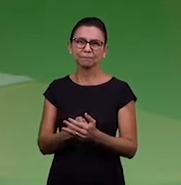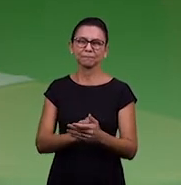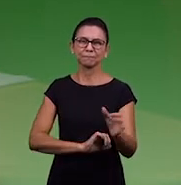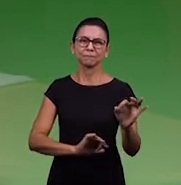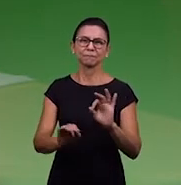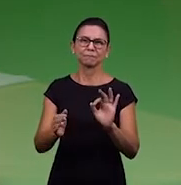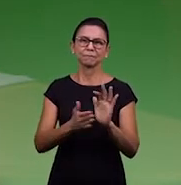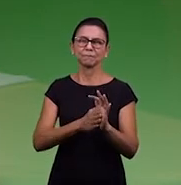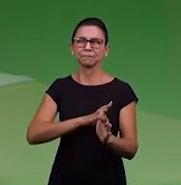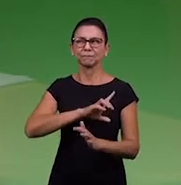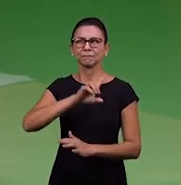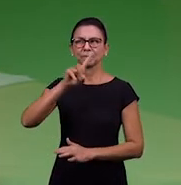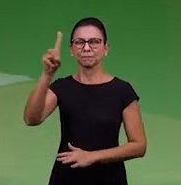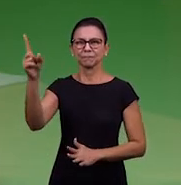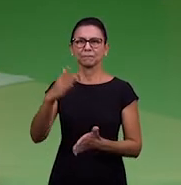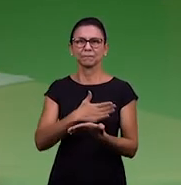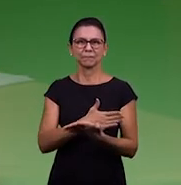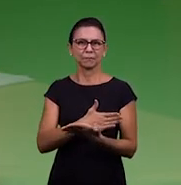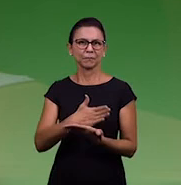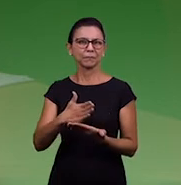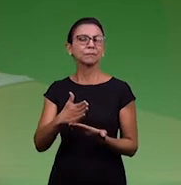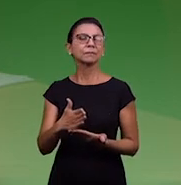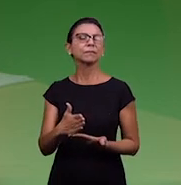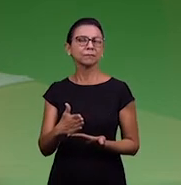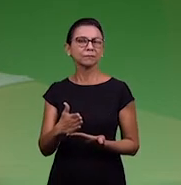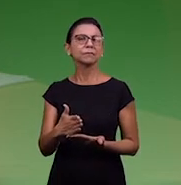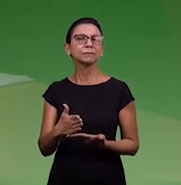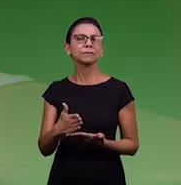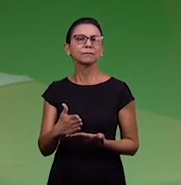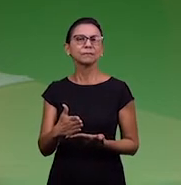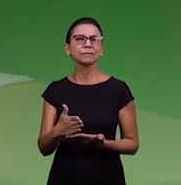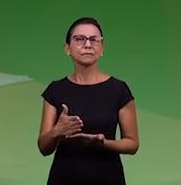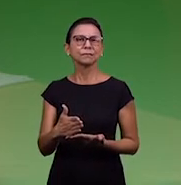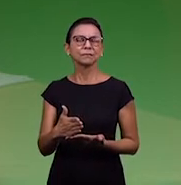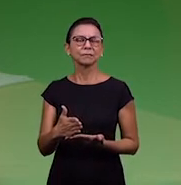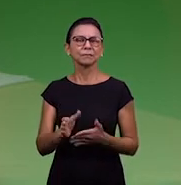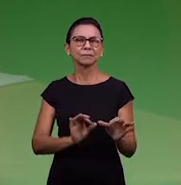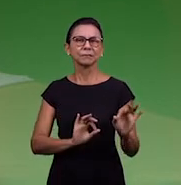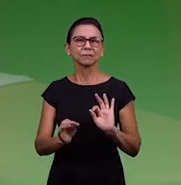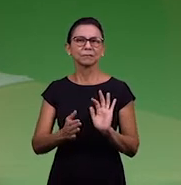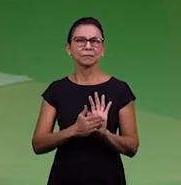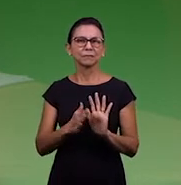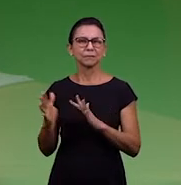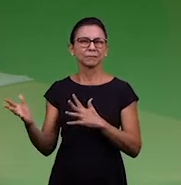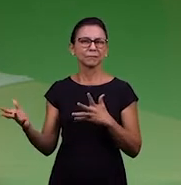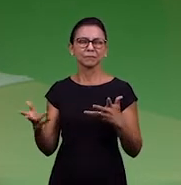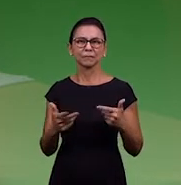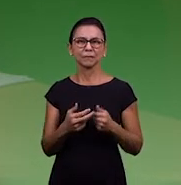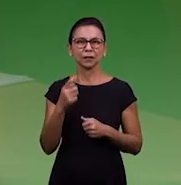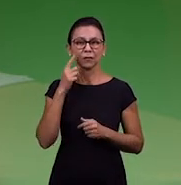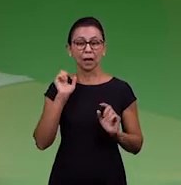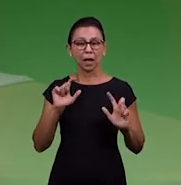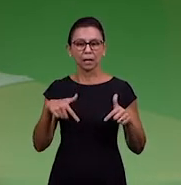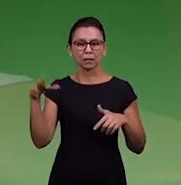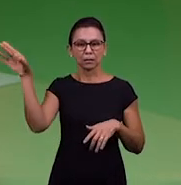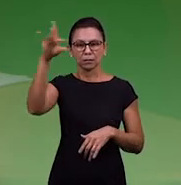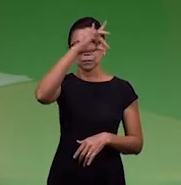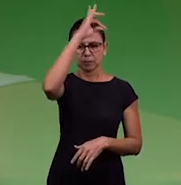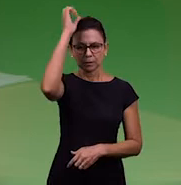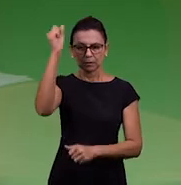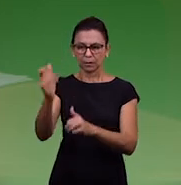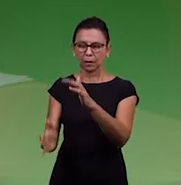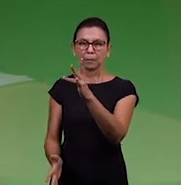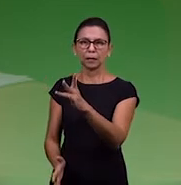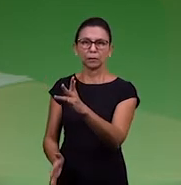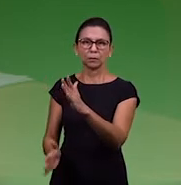Deus. Aquele que começou a boa obra aperfeiçoará até o dia de Cristo Jesus. Aí o que acontece? Nós vemos a ação do Espírito Santo, que é derramado sobre a igreja. A